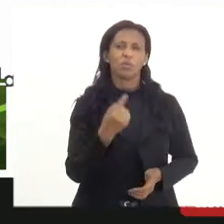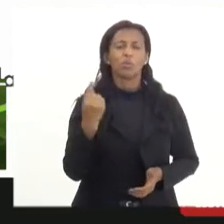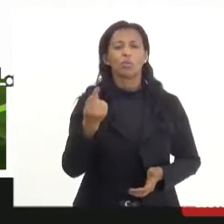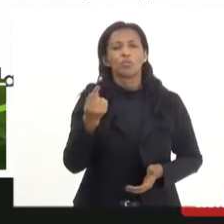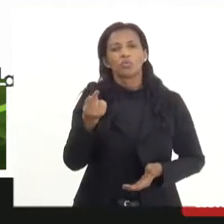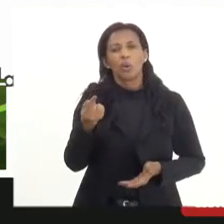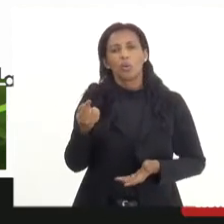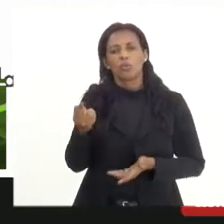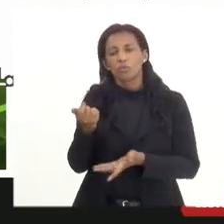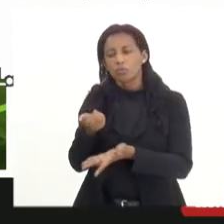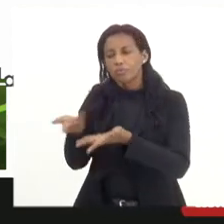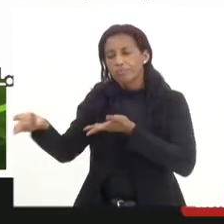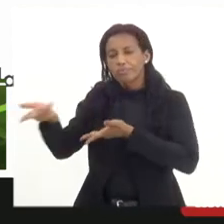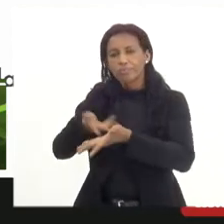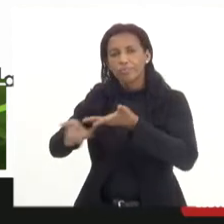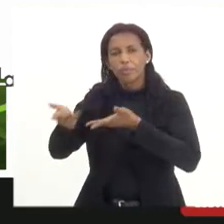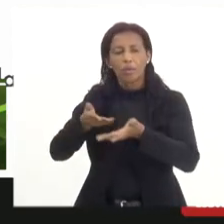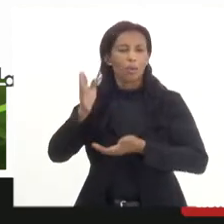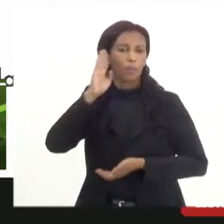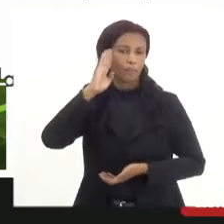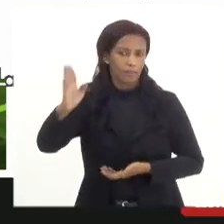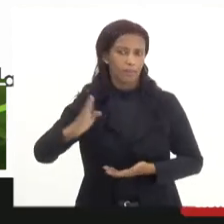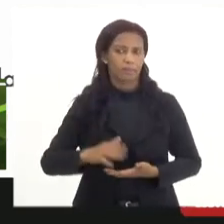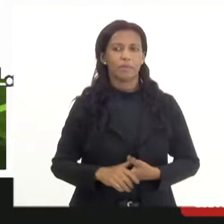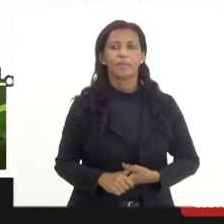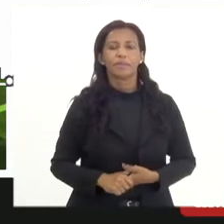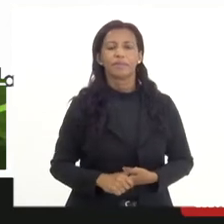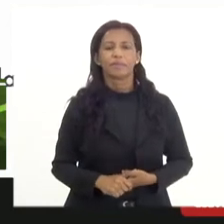fornecedores como executor principal.